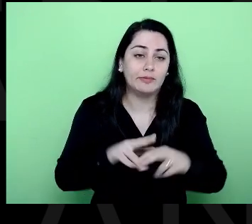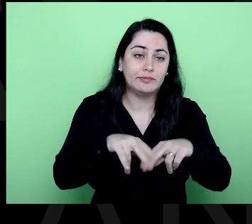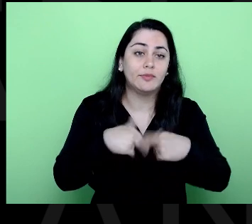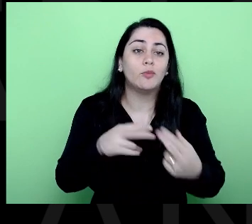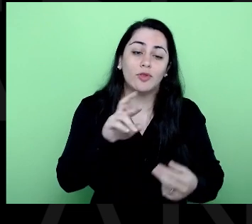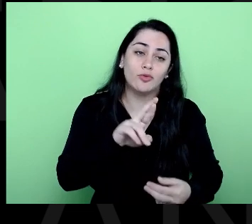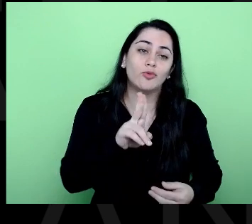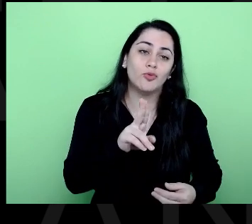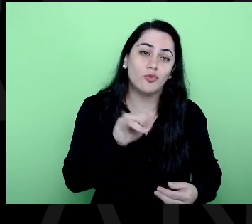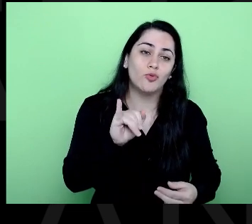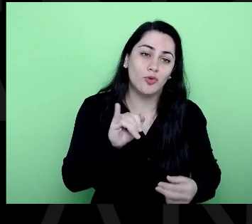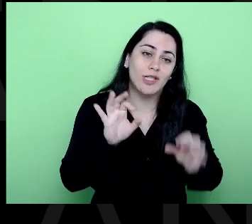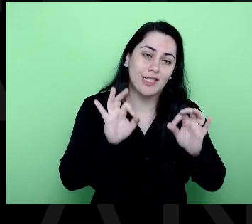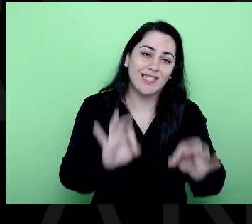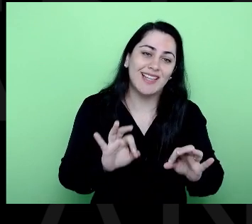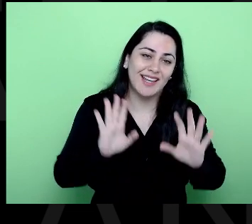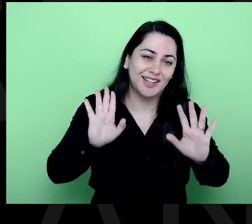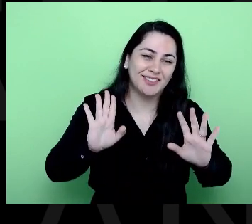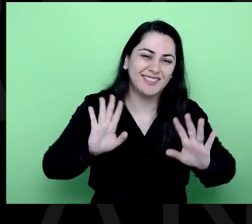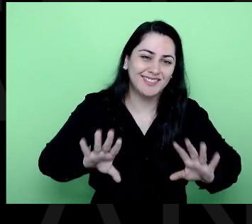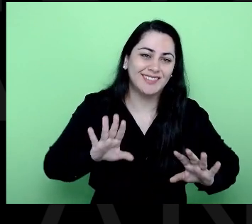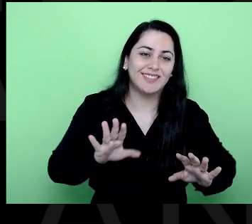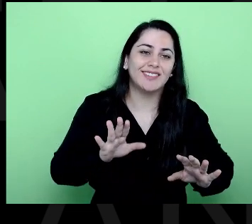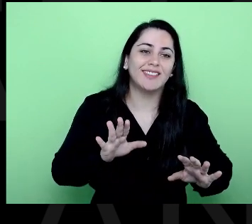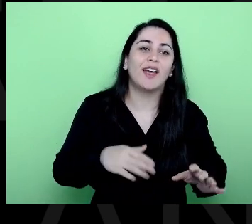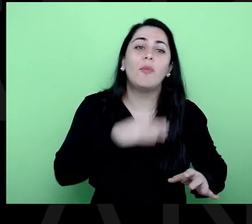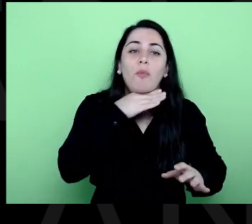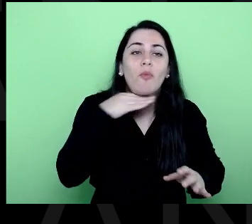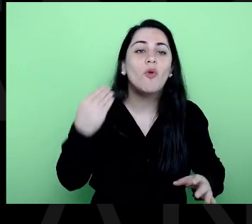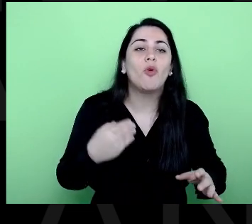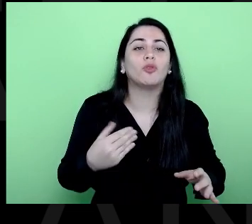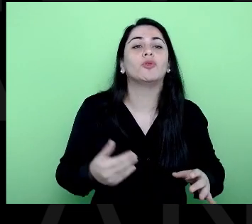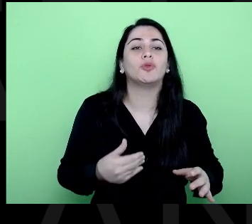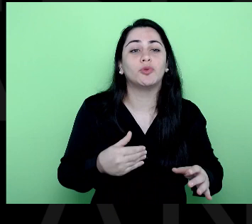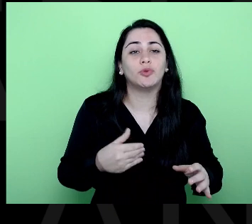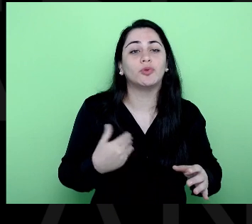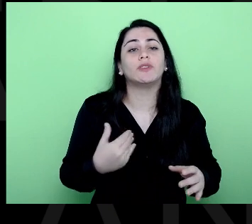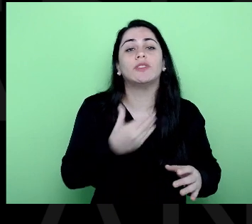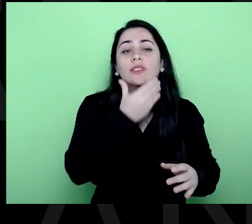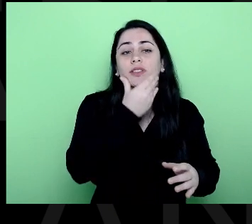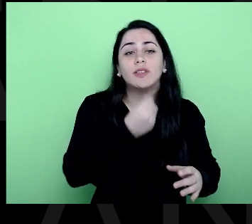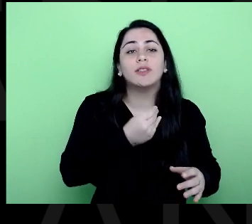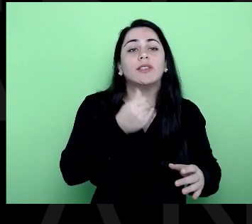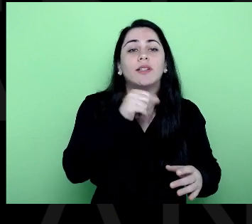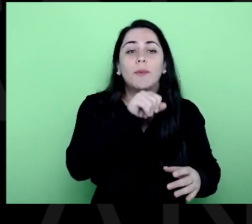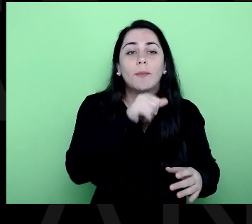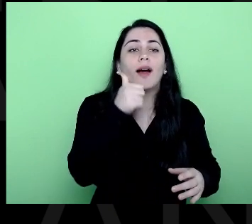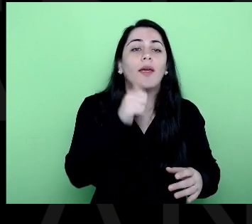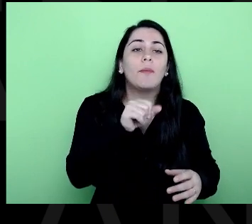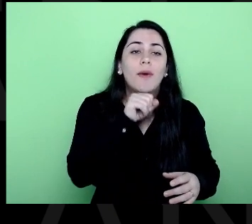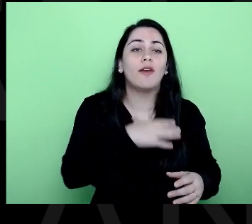Rui tem razão. Biografado morto, órfão e sem filhos deve ser mais fácil. É,